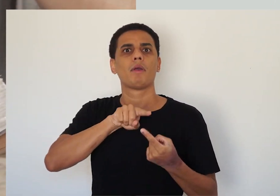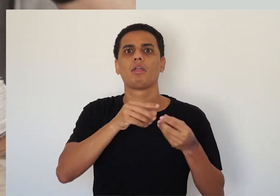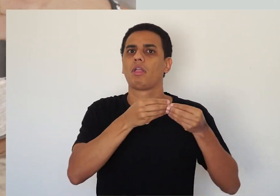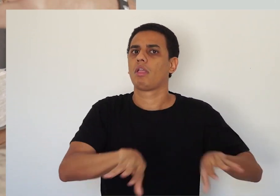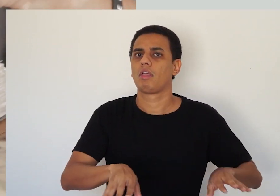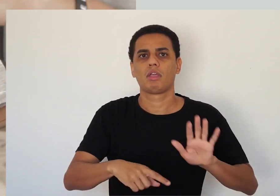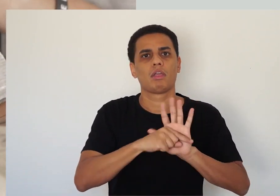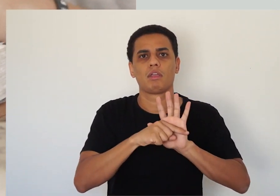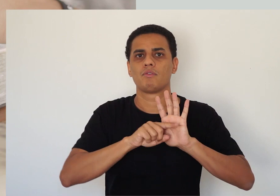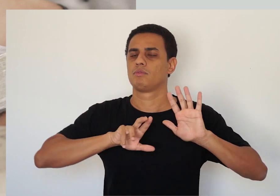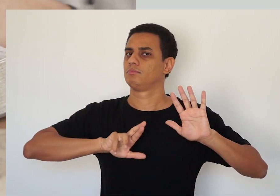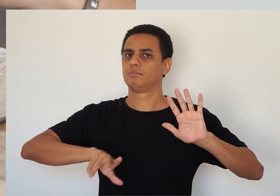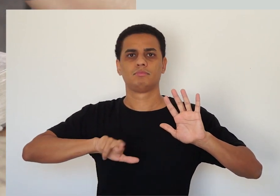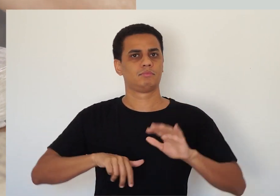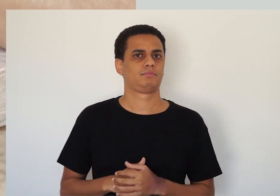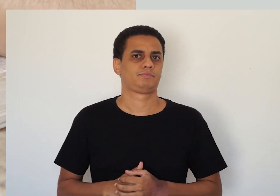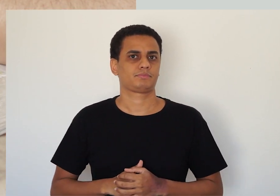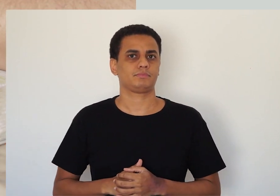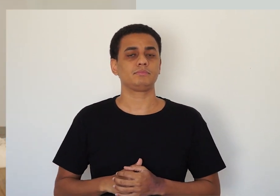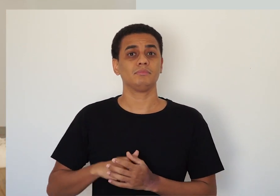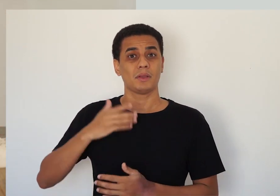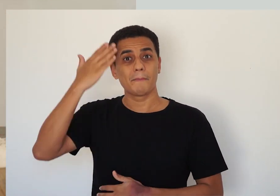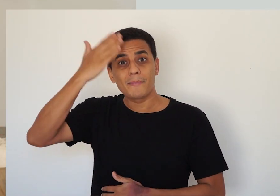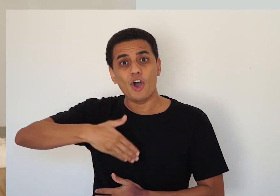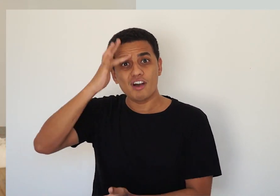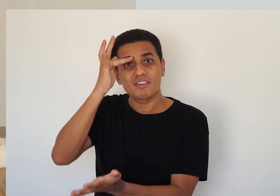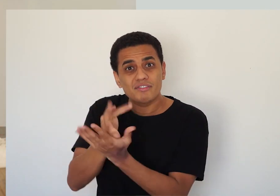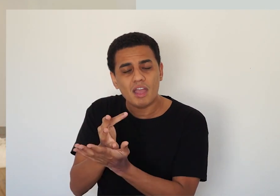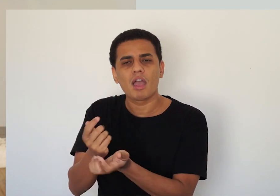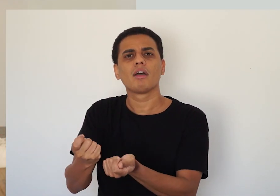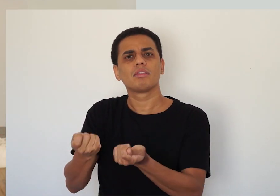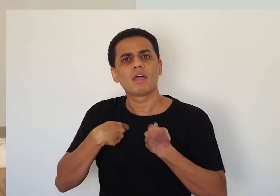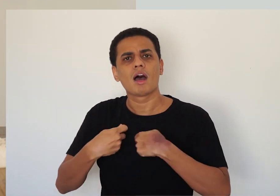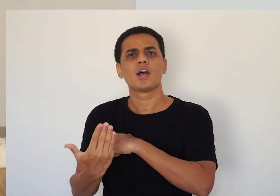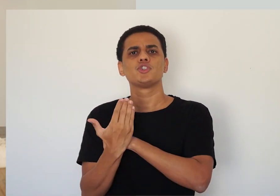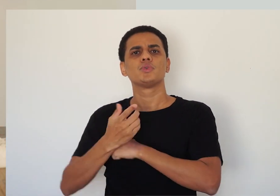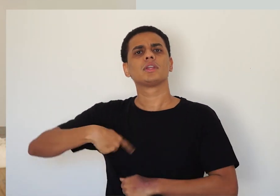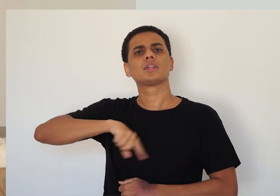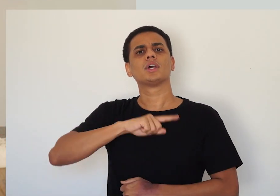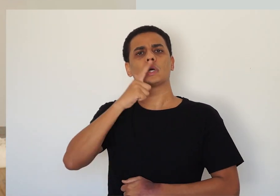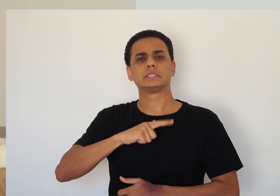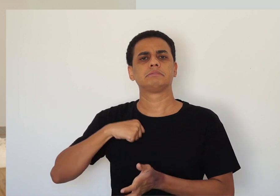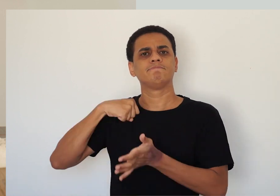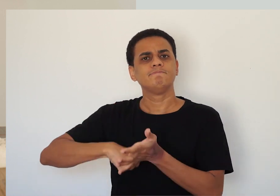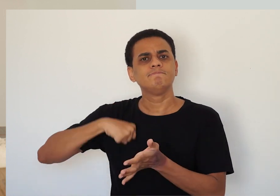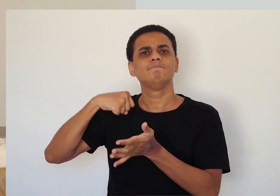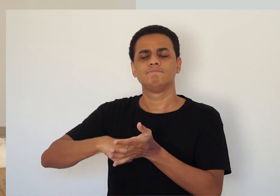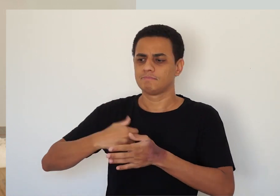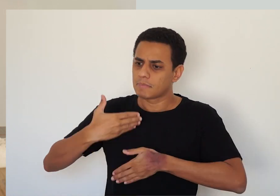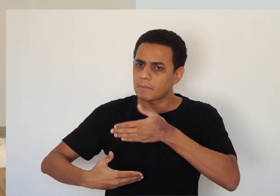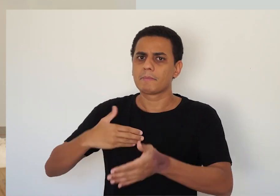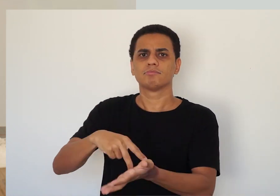maléficas. Por exemplo, você percebe o texto dizendo que a prova da nossa fé produz perseverança. Então, ela,